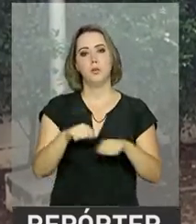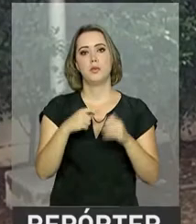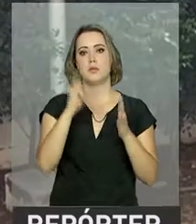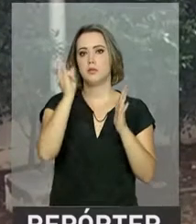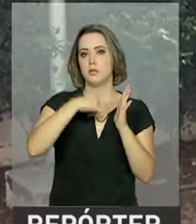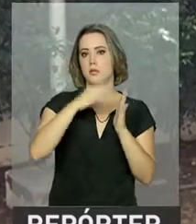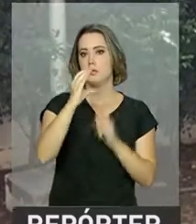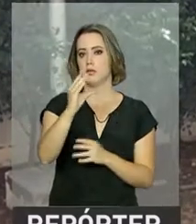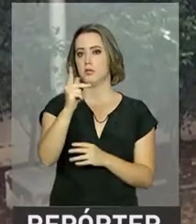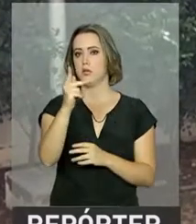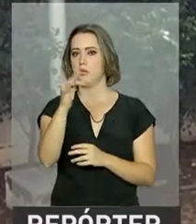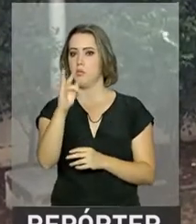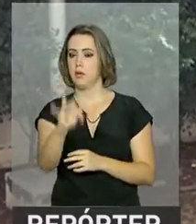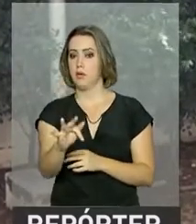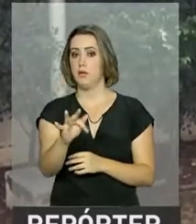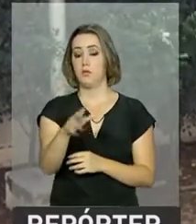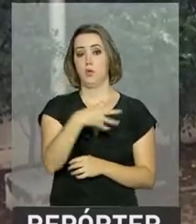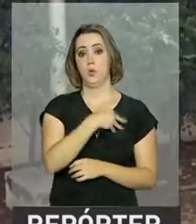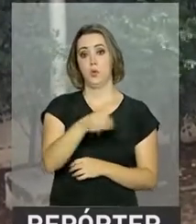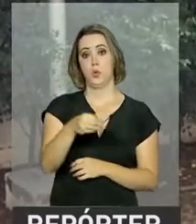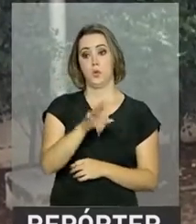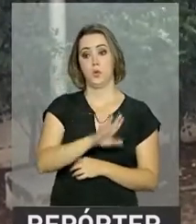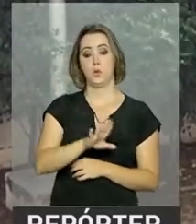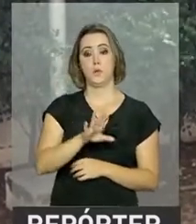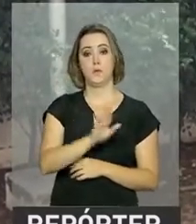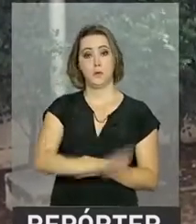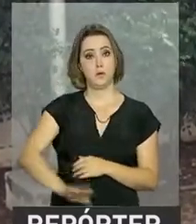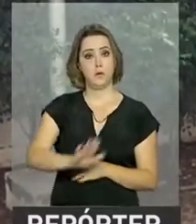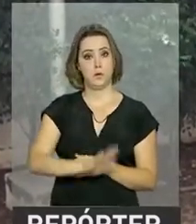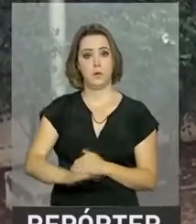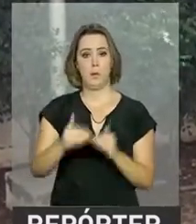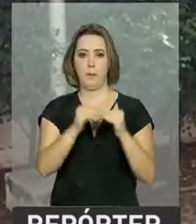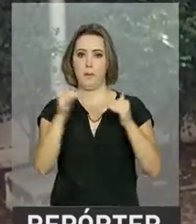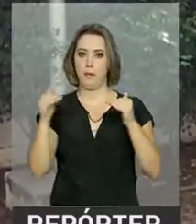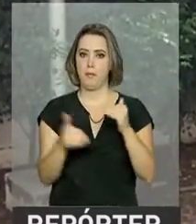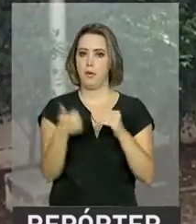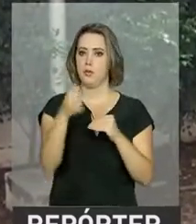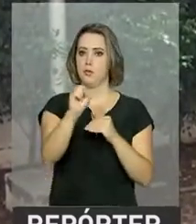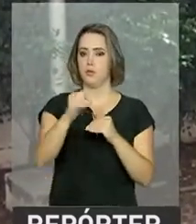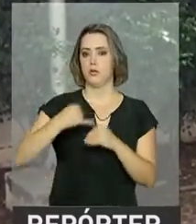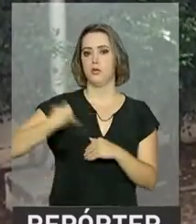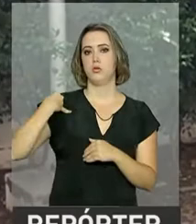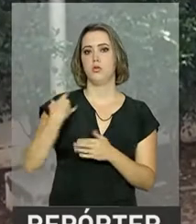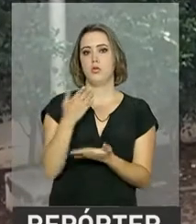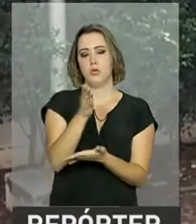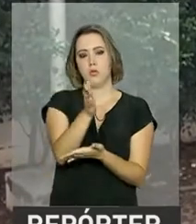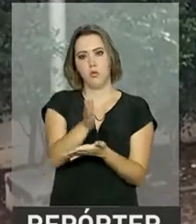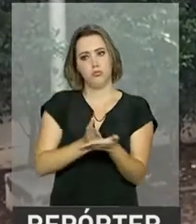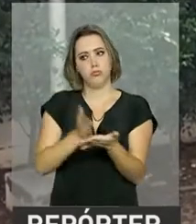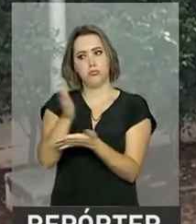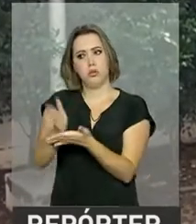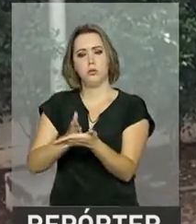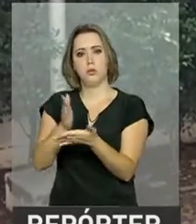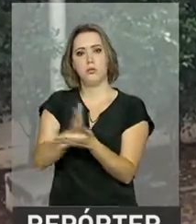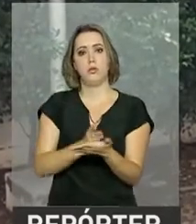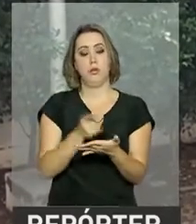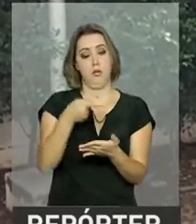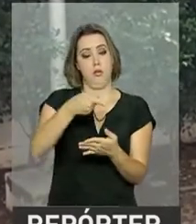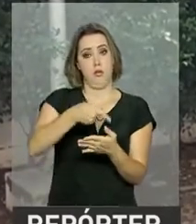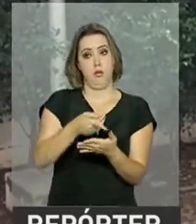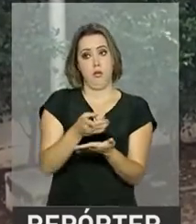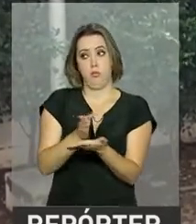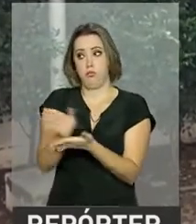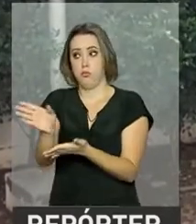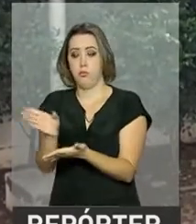dos filhos do trabalhador que forem menores de idade. Os recursos serão partilhados e depositados na caderneta de poupança desses